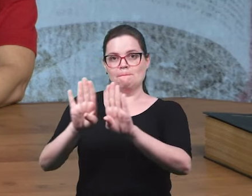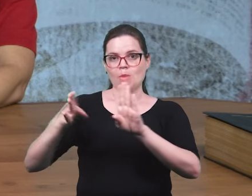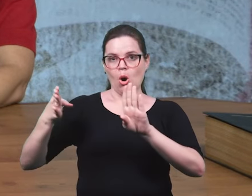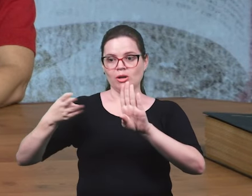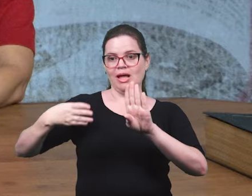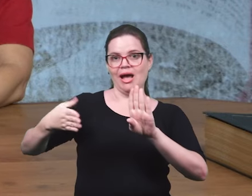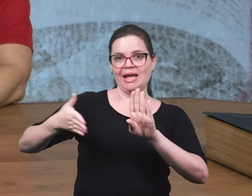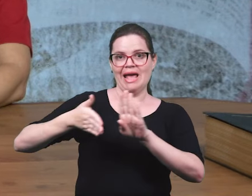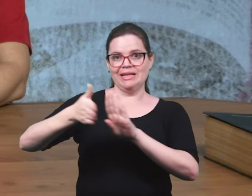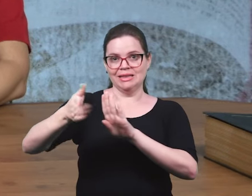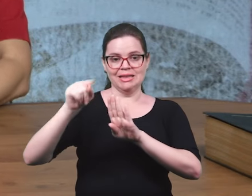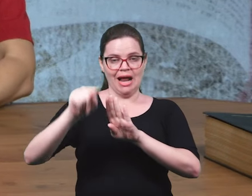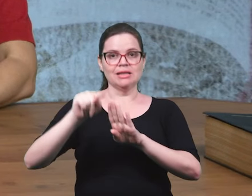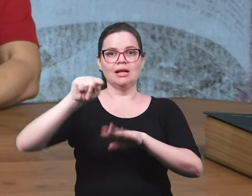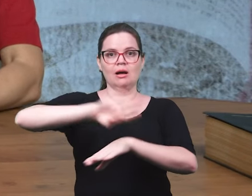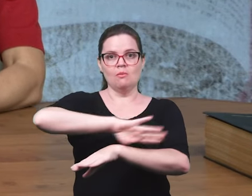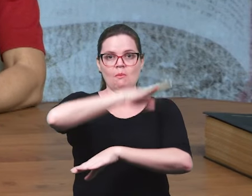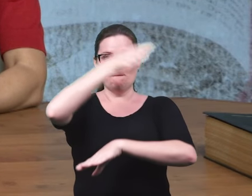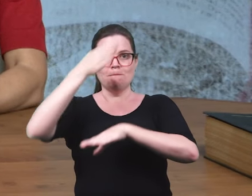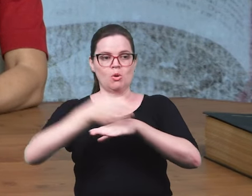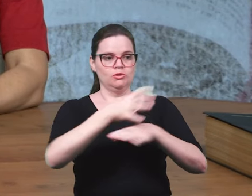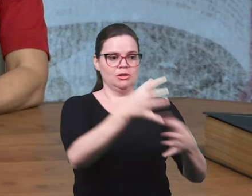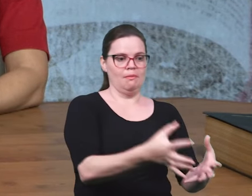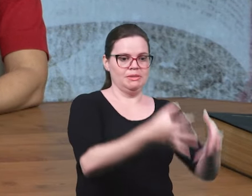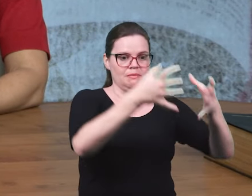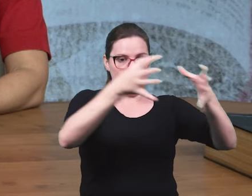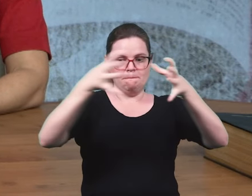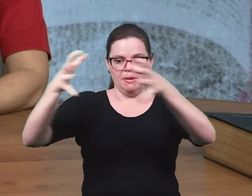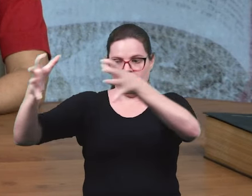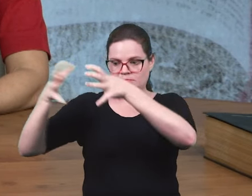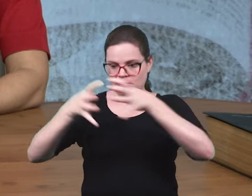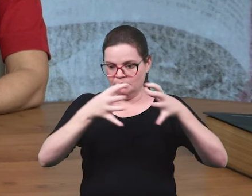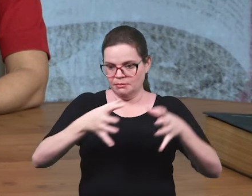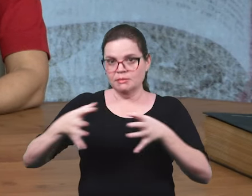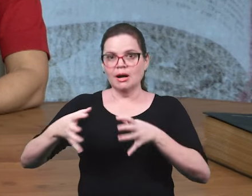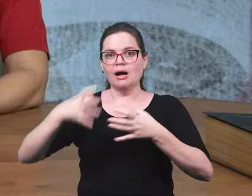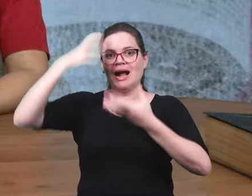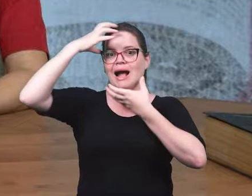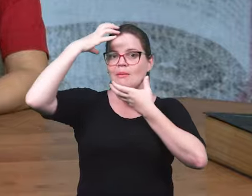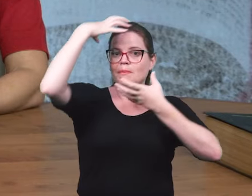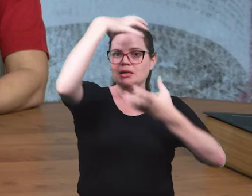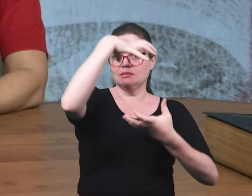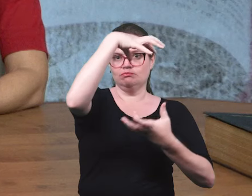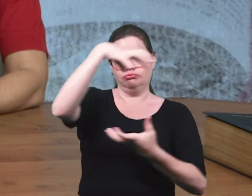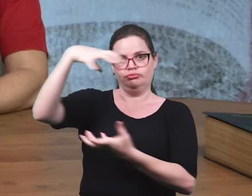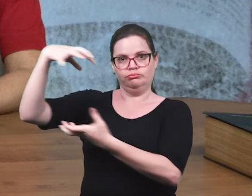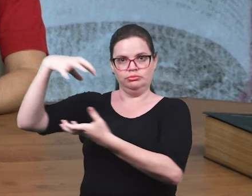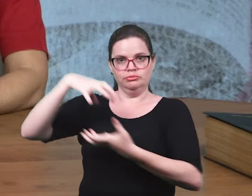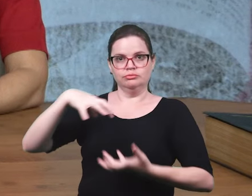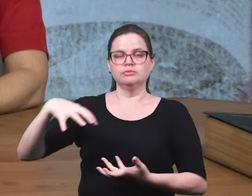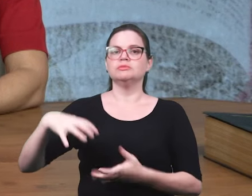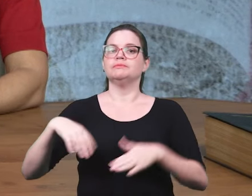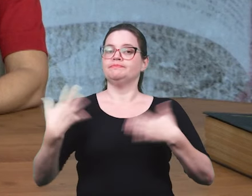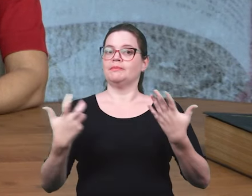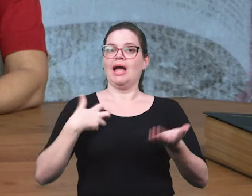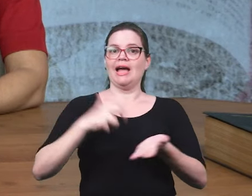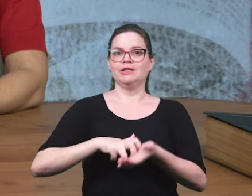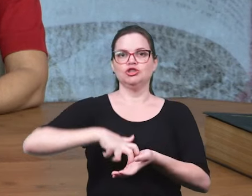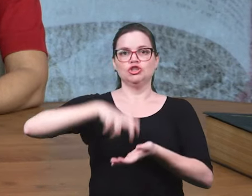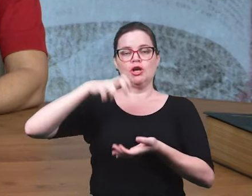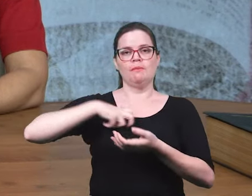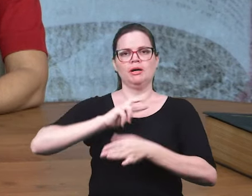porta até amanhã. E sucedeu que pela manhã, saindo ele, parou e disse a